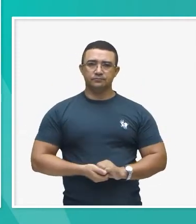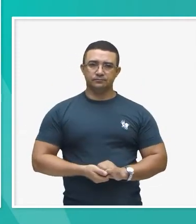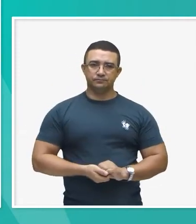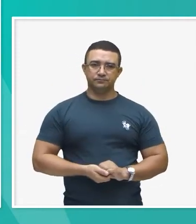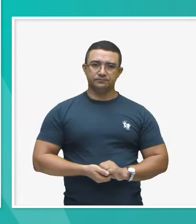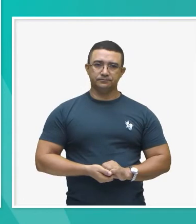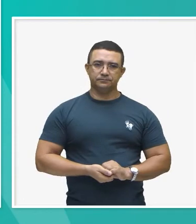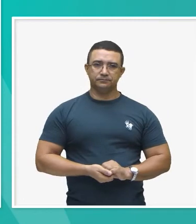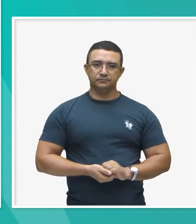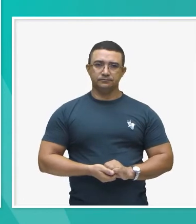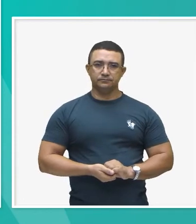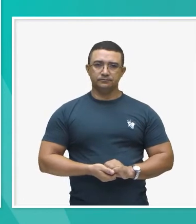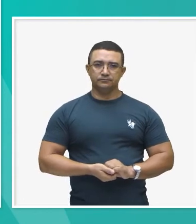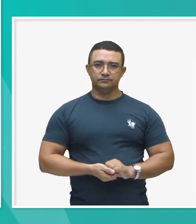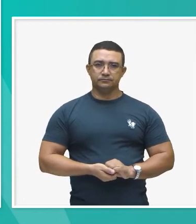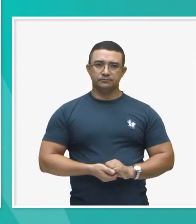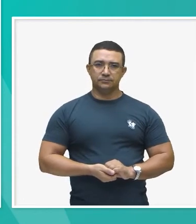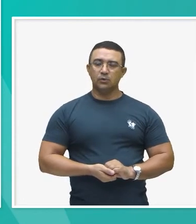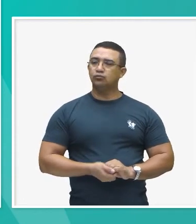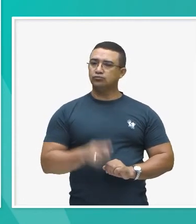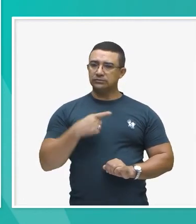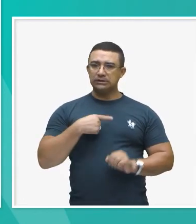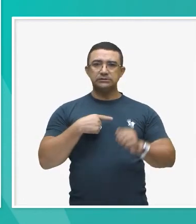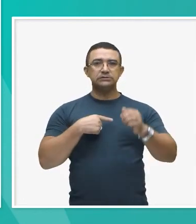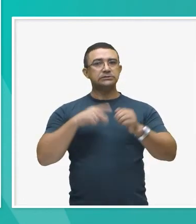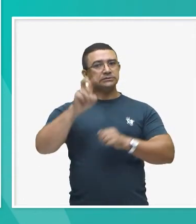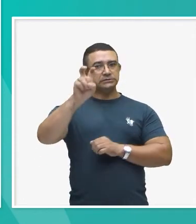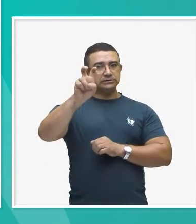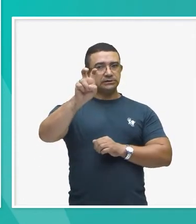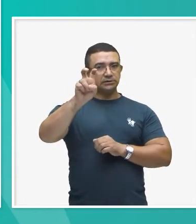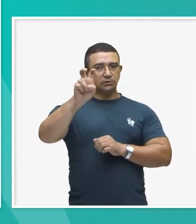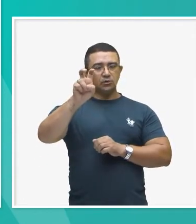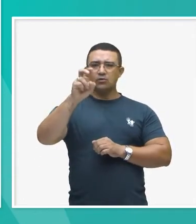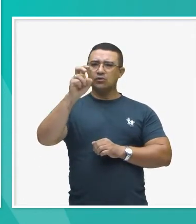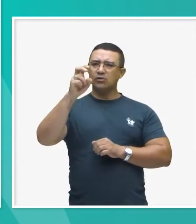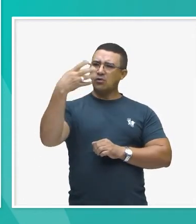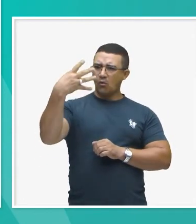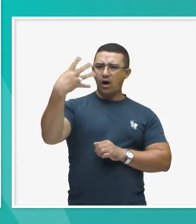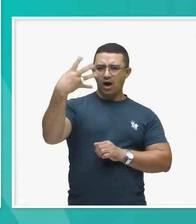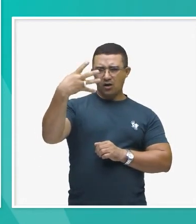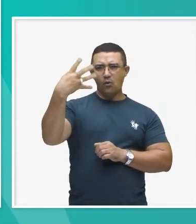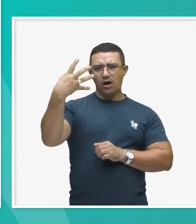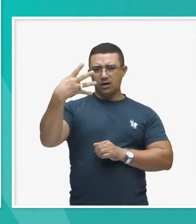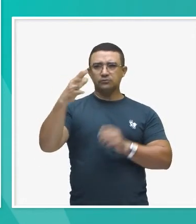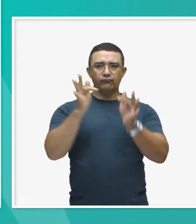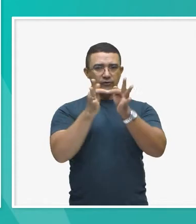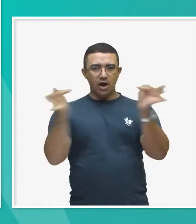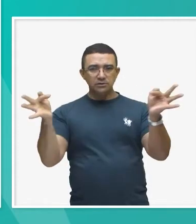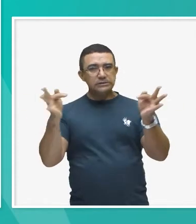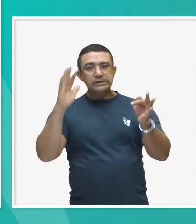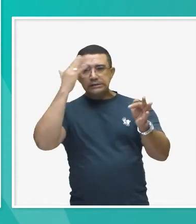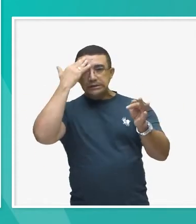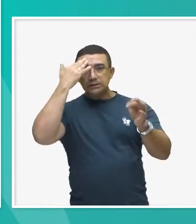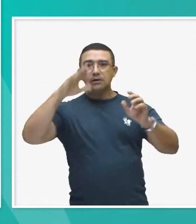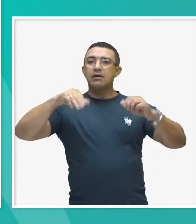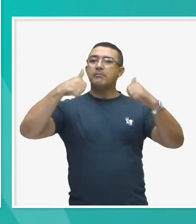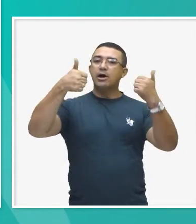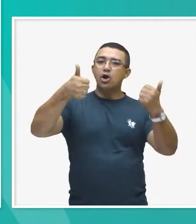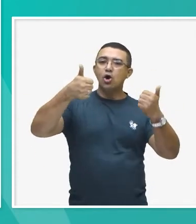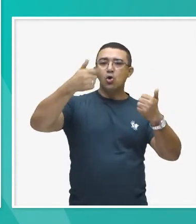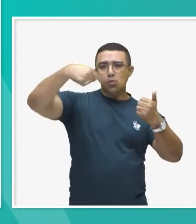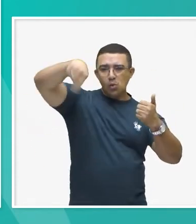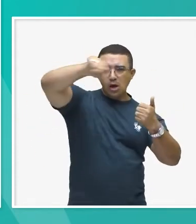Bom, tem ali 5 frases que vocês vão ver, né? Aliás, 4 frases para a gente entender melhor o que eles